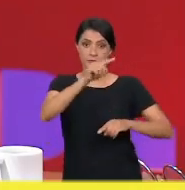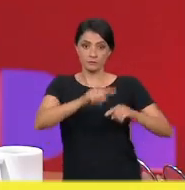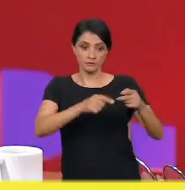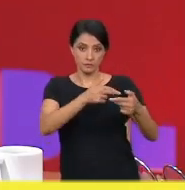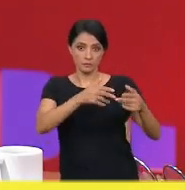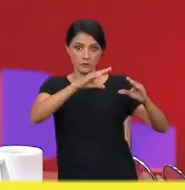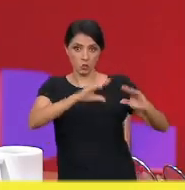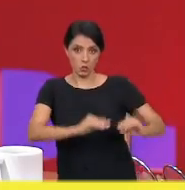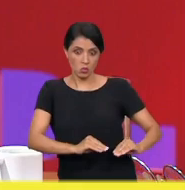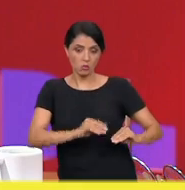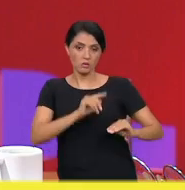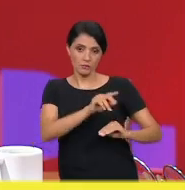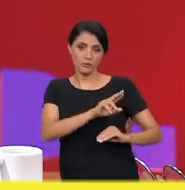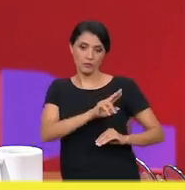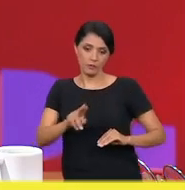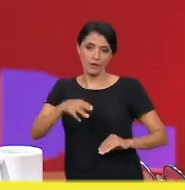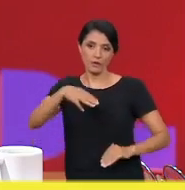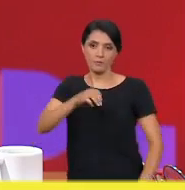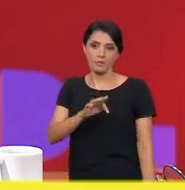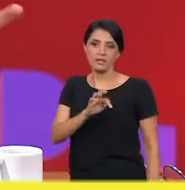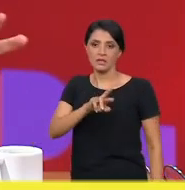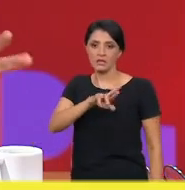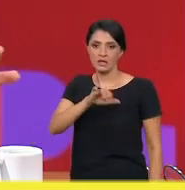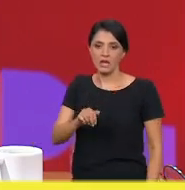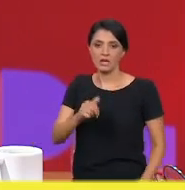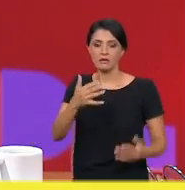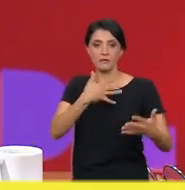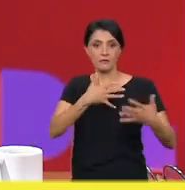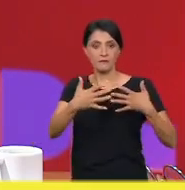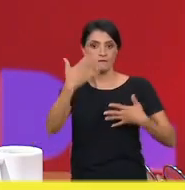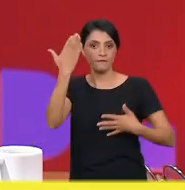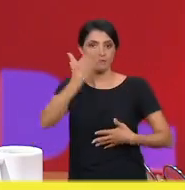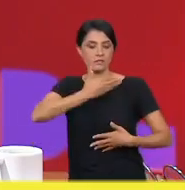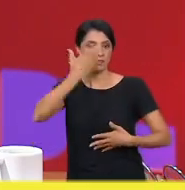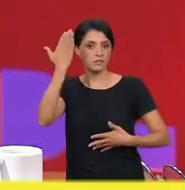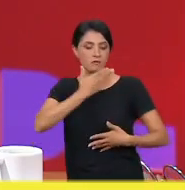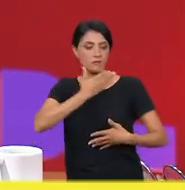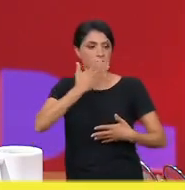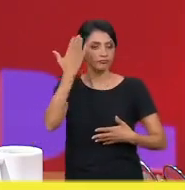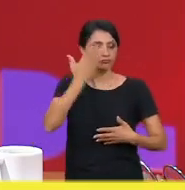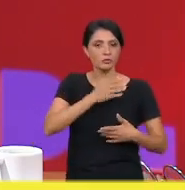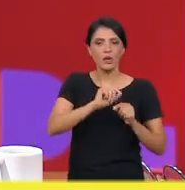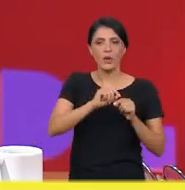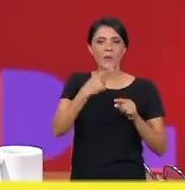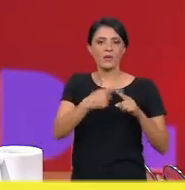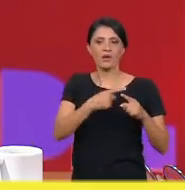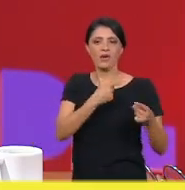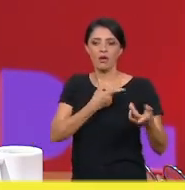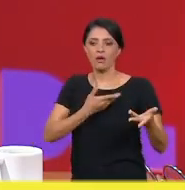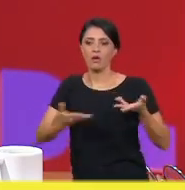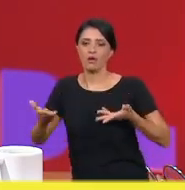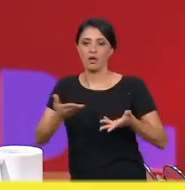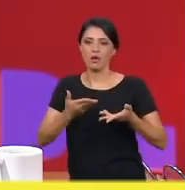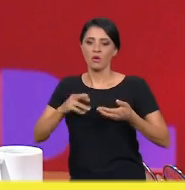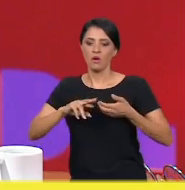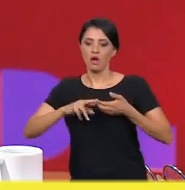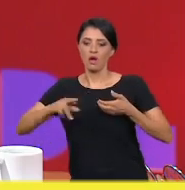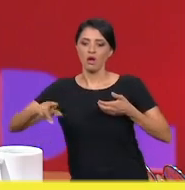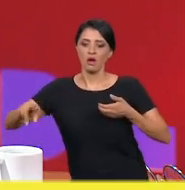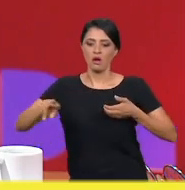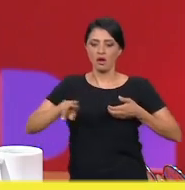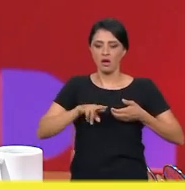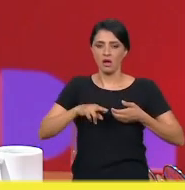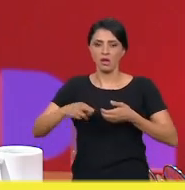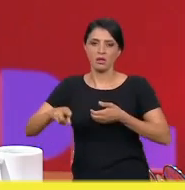escura, eu chamo de matéria invisível, eu gosto mais do que matéria escura. Porque ela não interage com a radiação